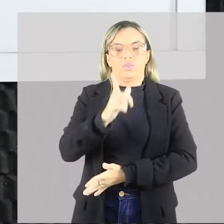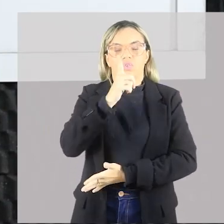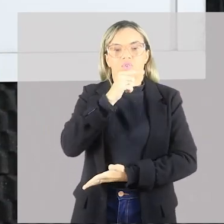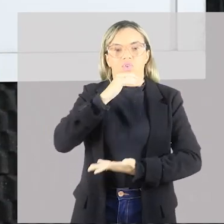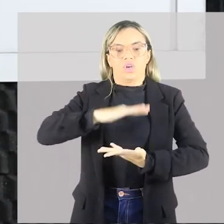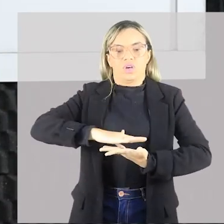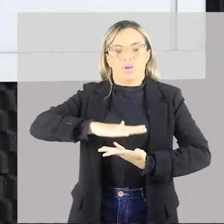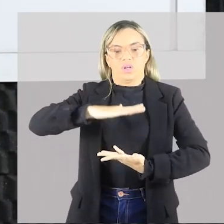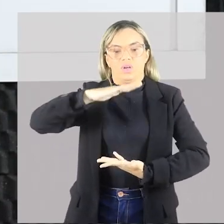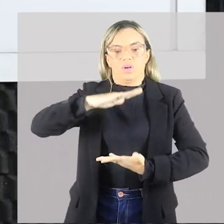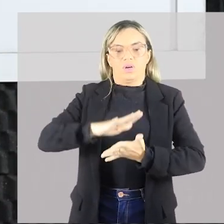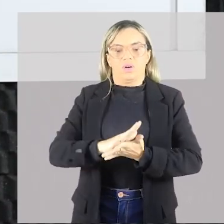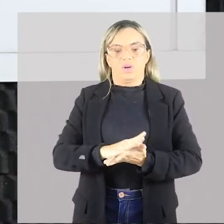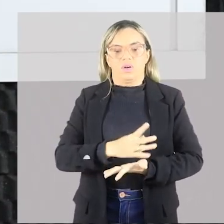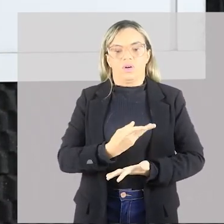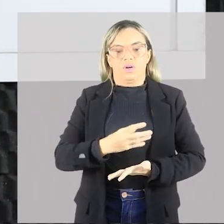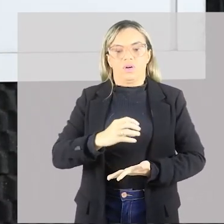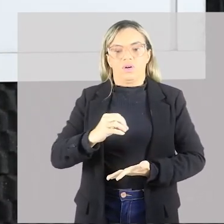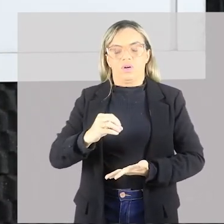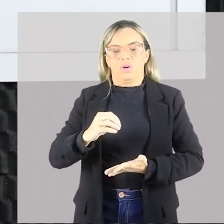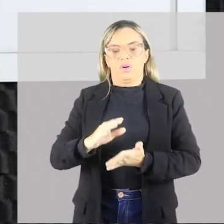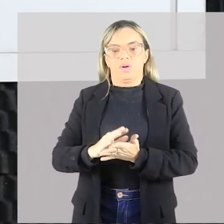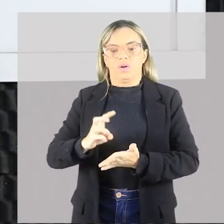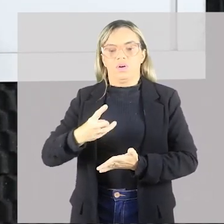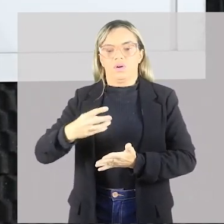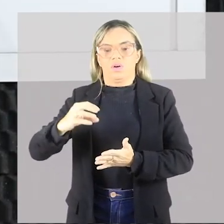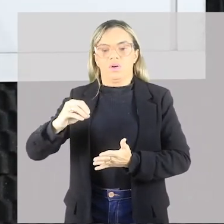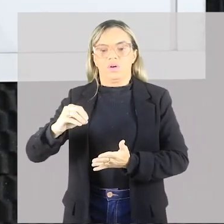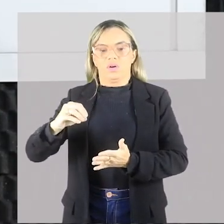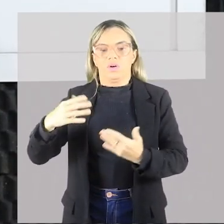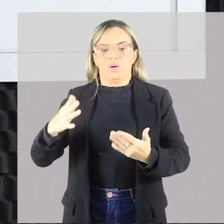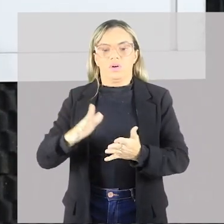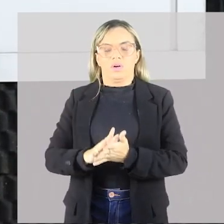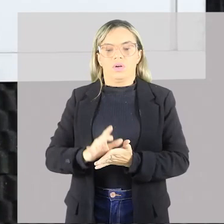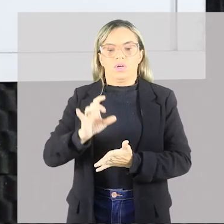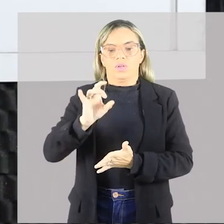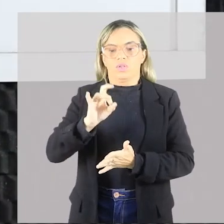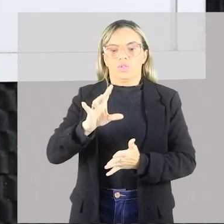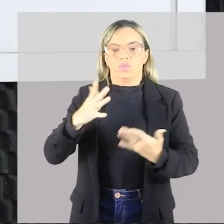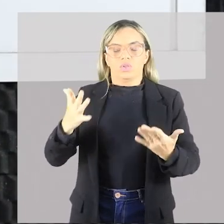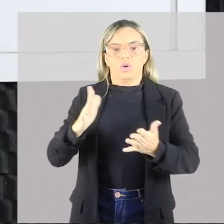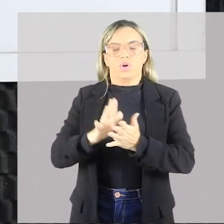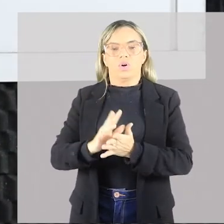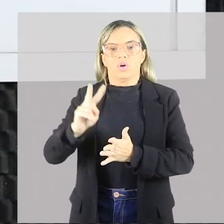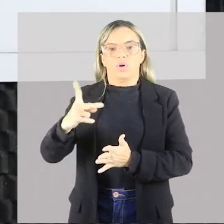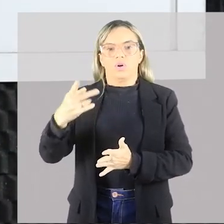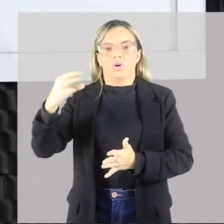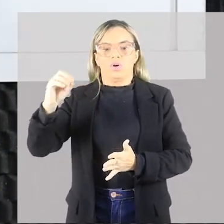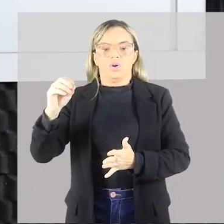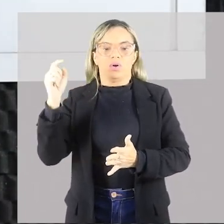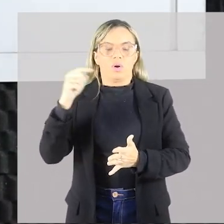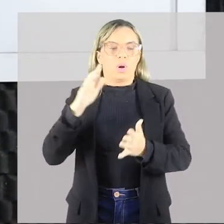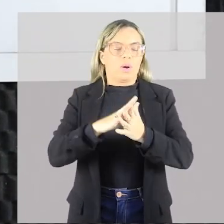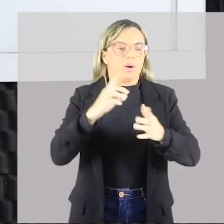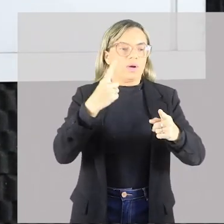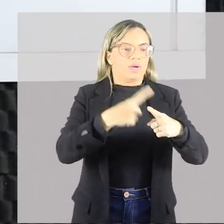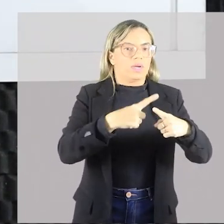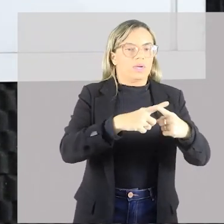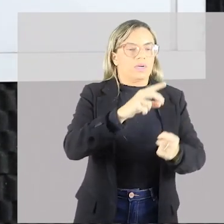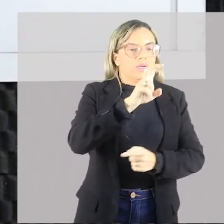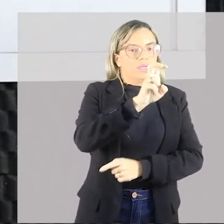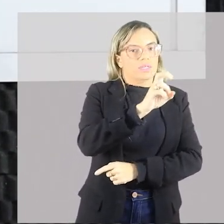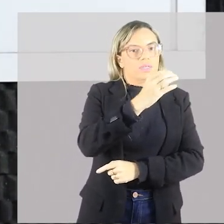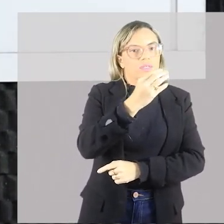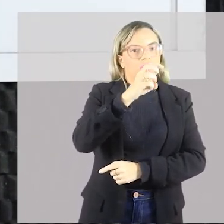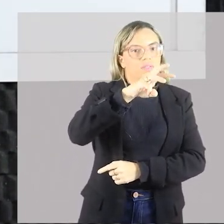aqui 40 por 30, mas apenas por 20, porque tem 5 centímetros aqui que não tem água. Então,